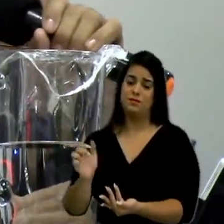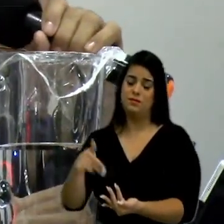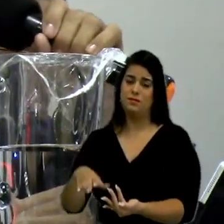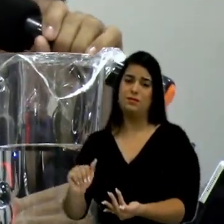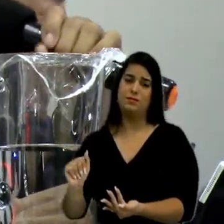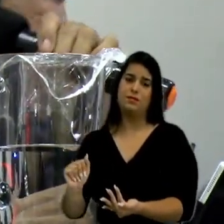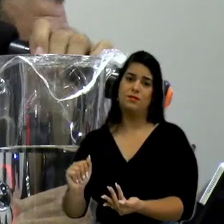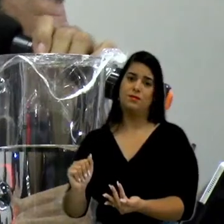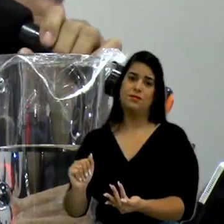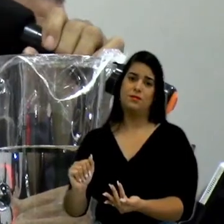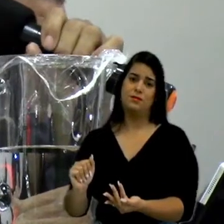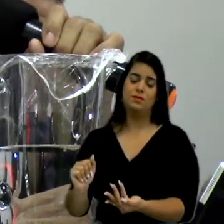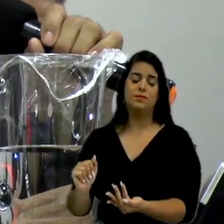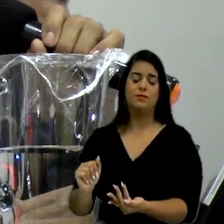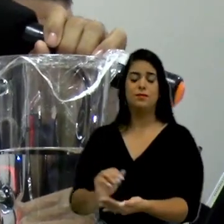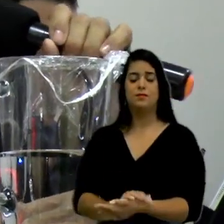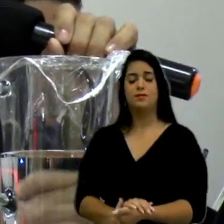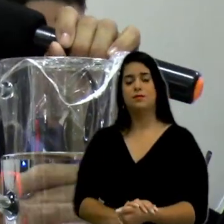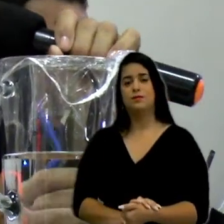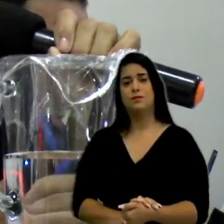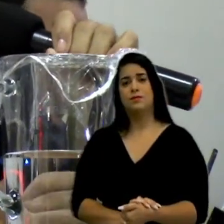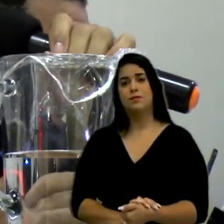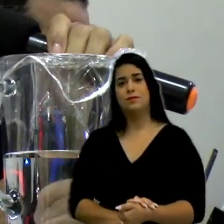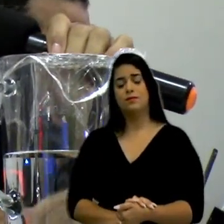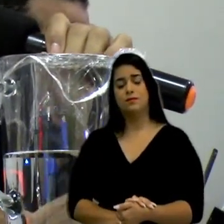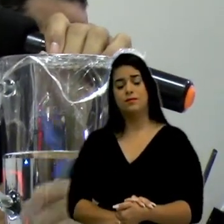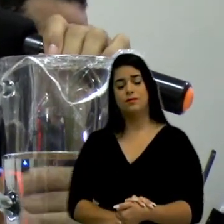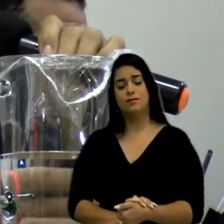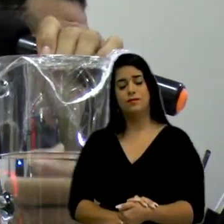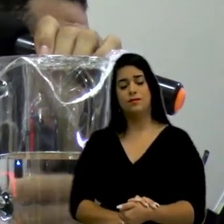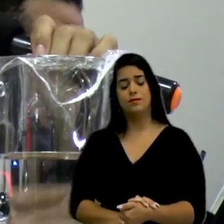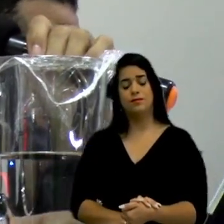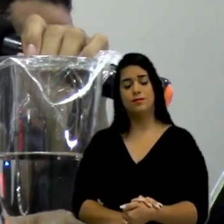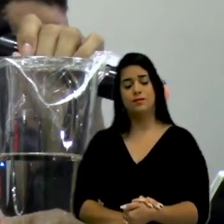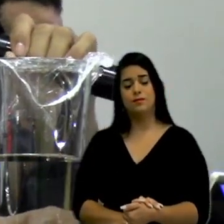Rua Cachorrinha, mãe de Deus, Cucinha,